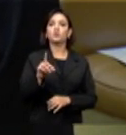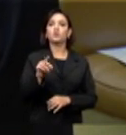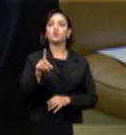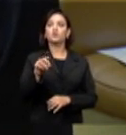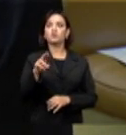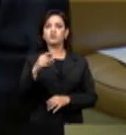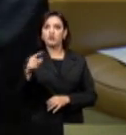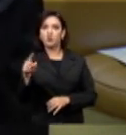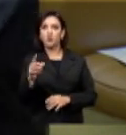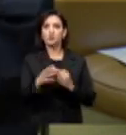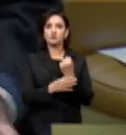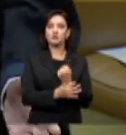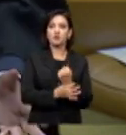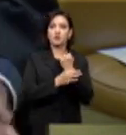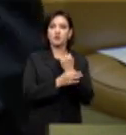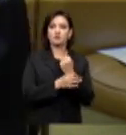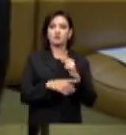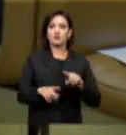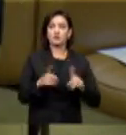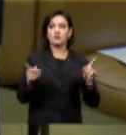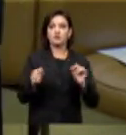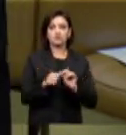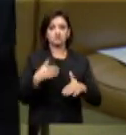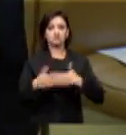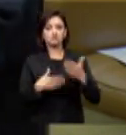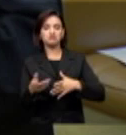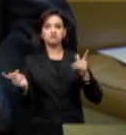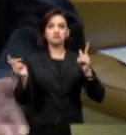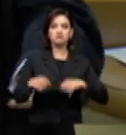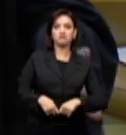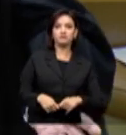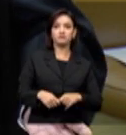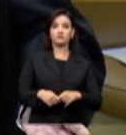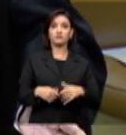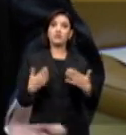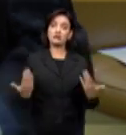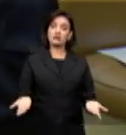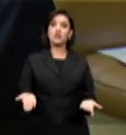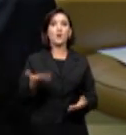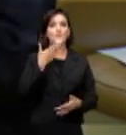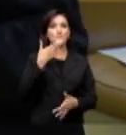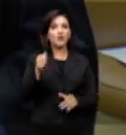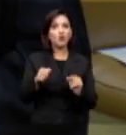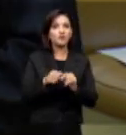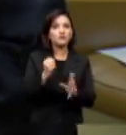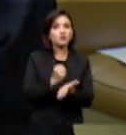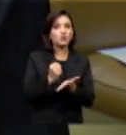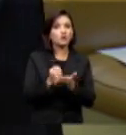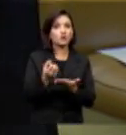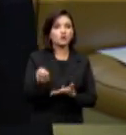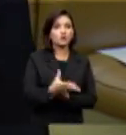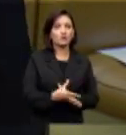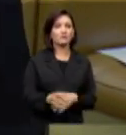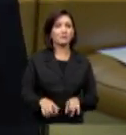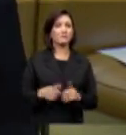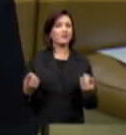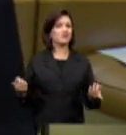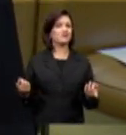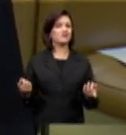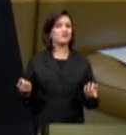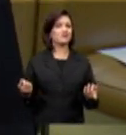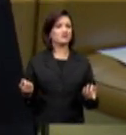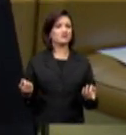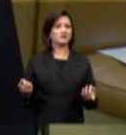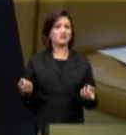desempenho. E é claro que fazer um contrato novo é melhor para todos nós. Mas a que preço?